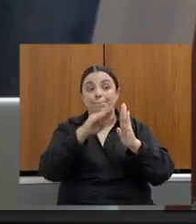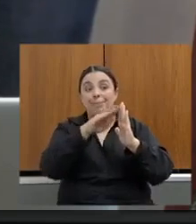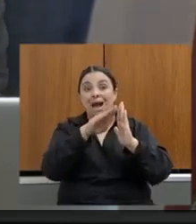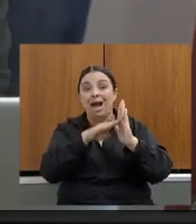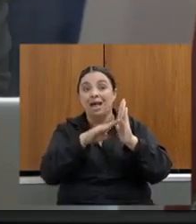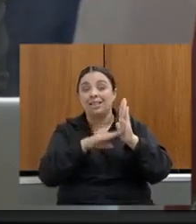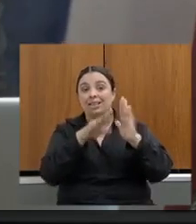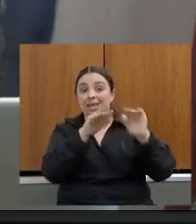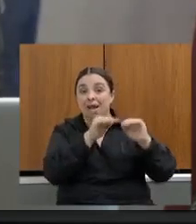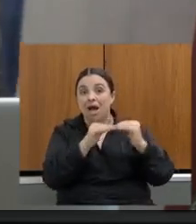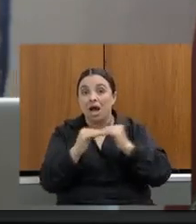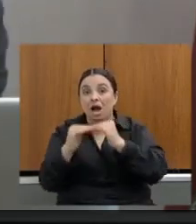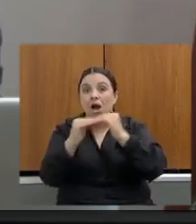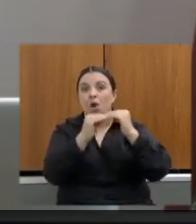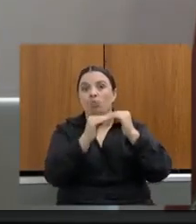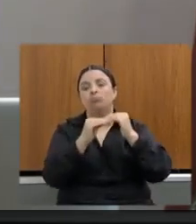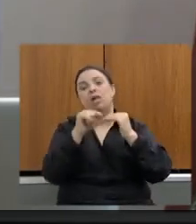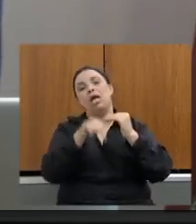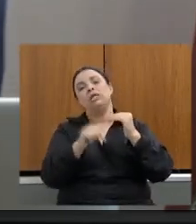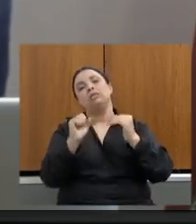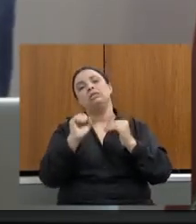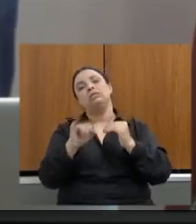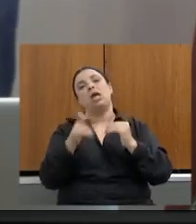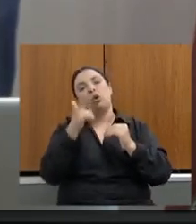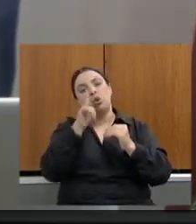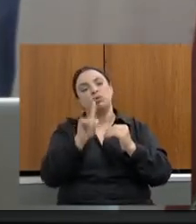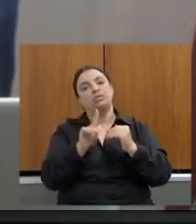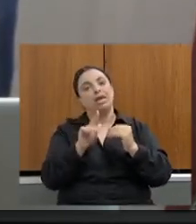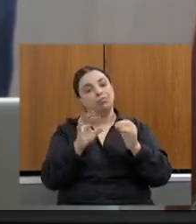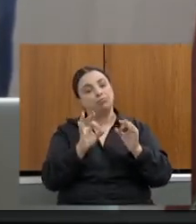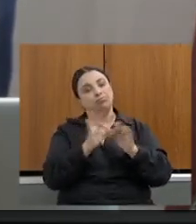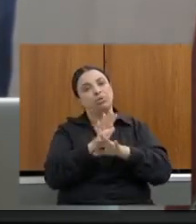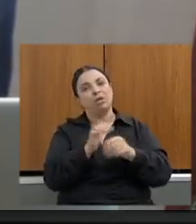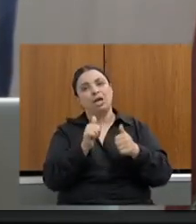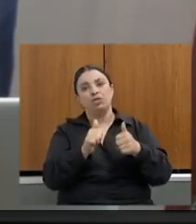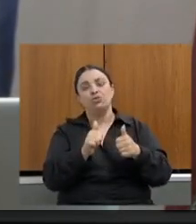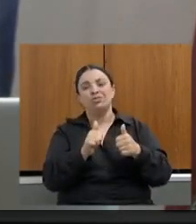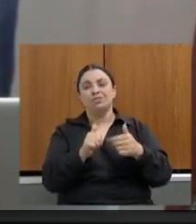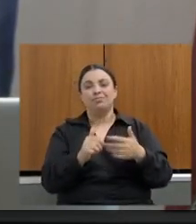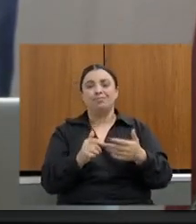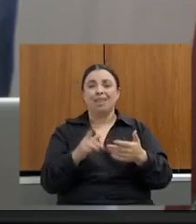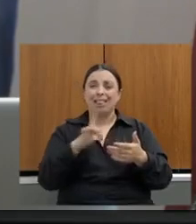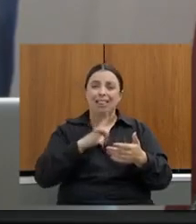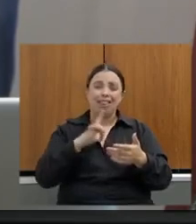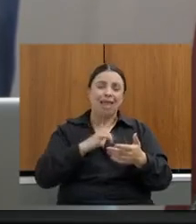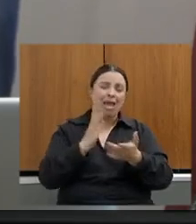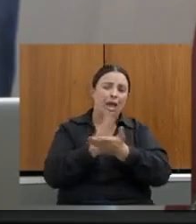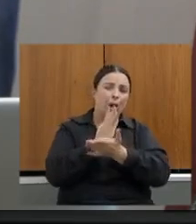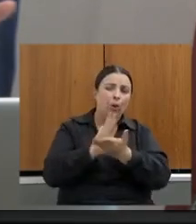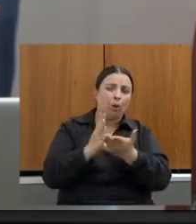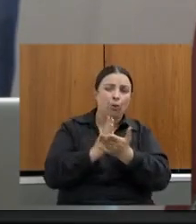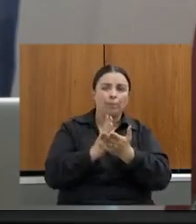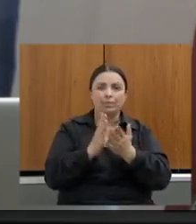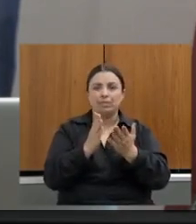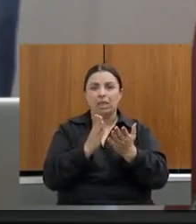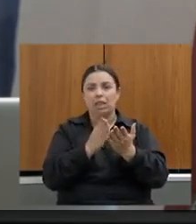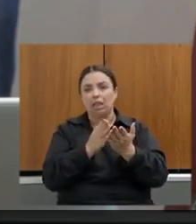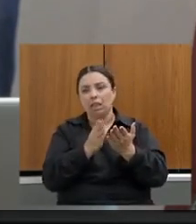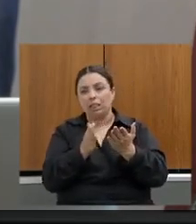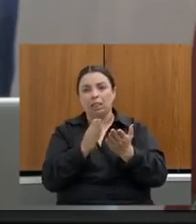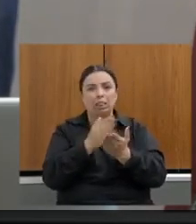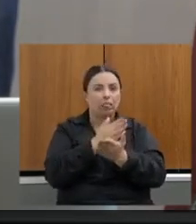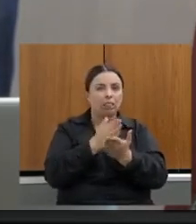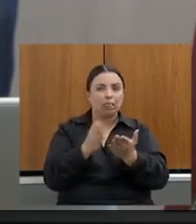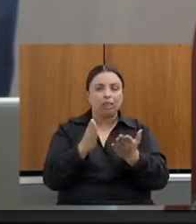porque eu sou sabe o que significa em né nós já temos de vez em quando algumas arestas graças a Deus é muito tempo que a gente não tem